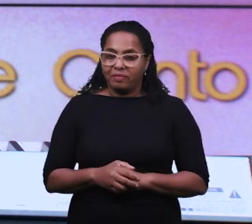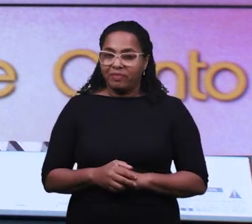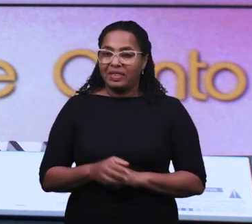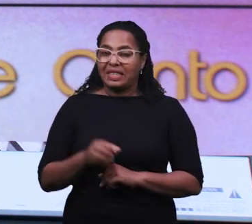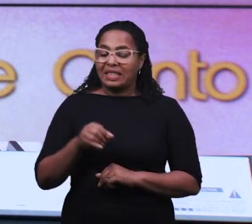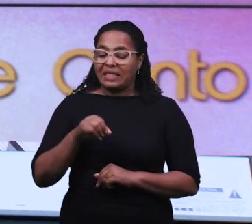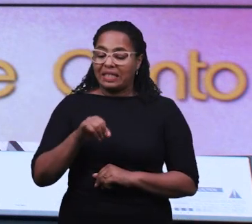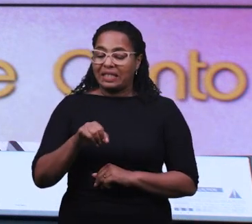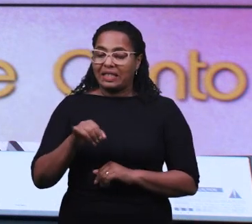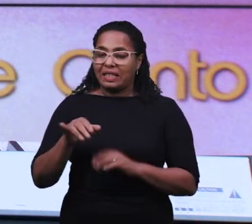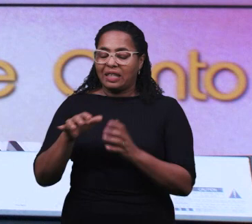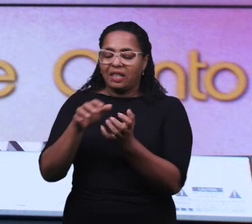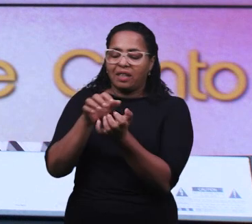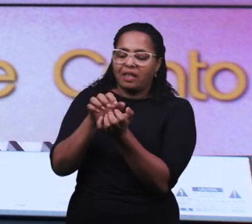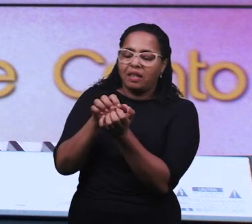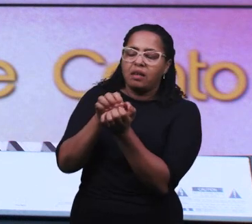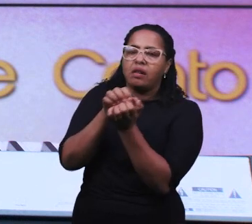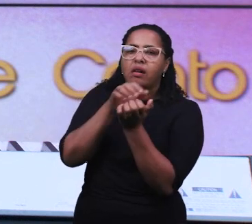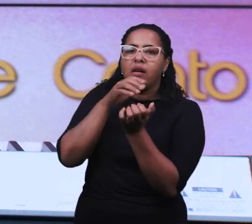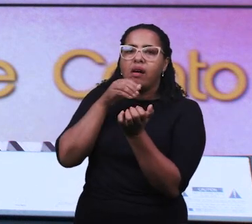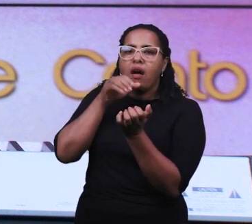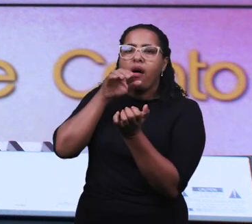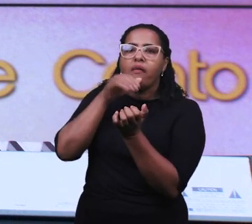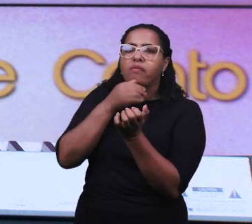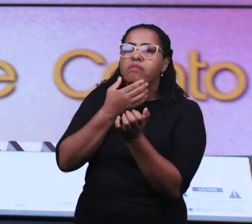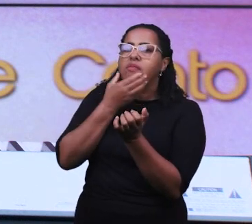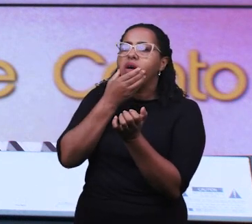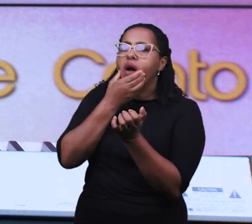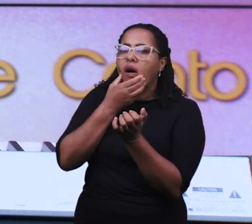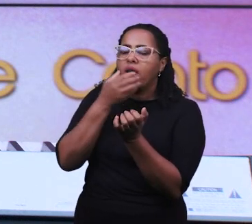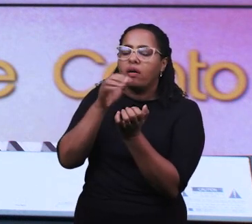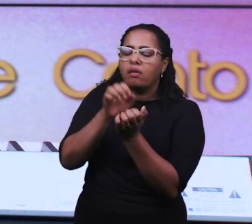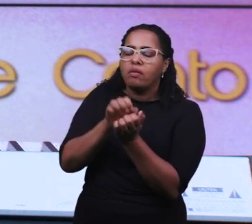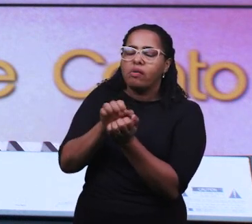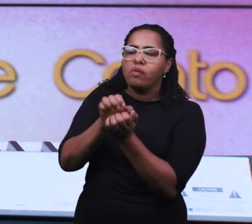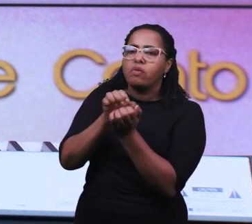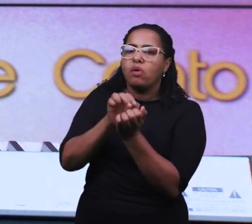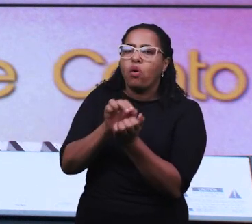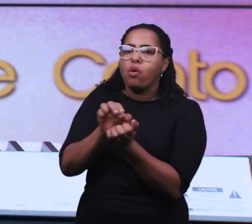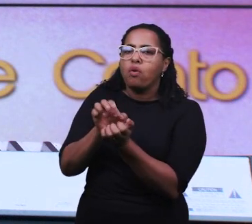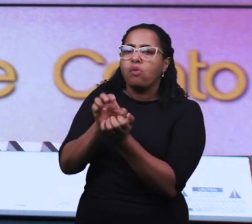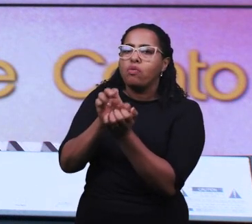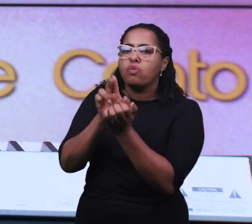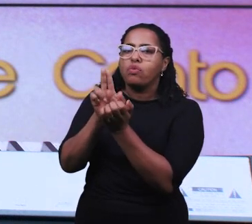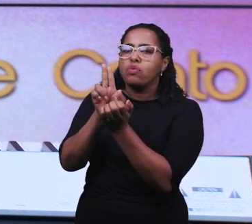Se eu movo os meus articuladores nesse som,